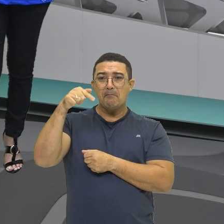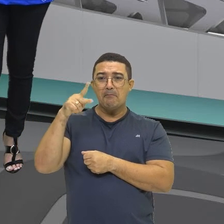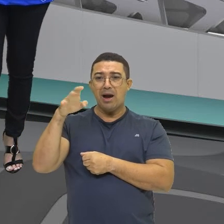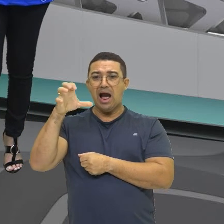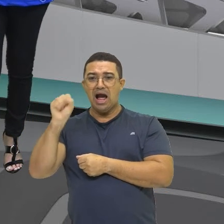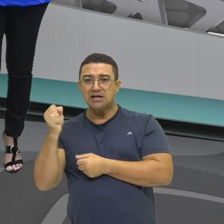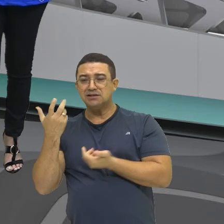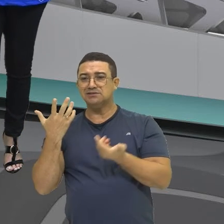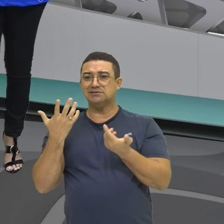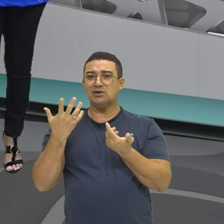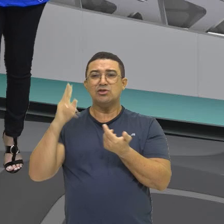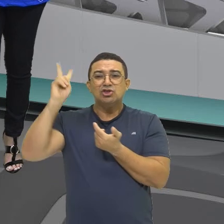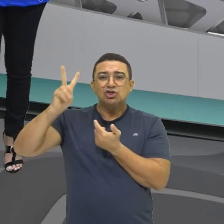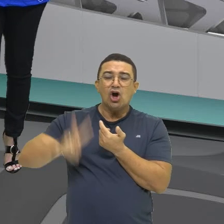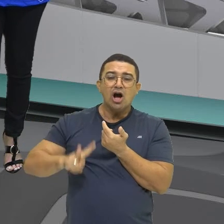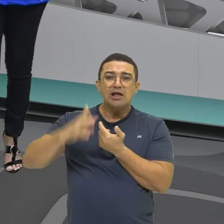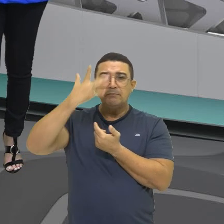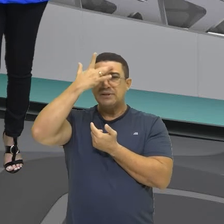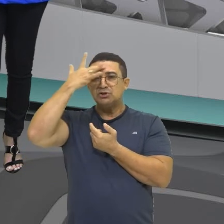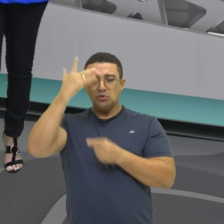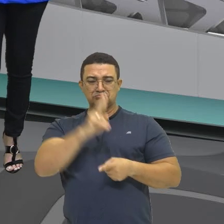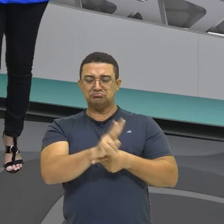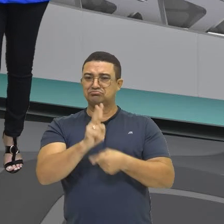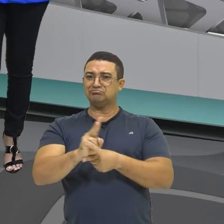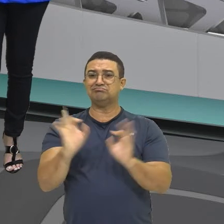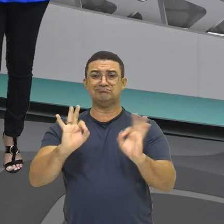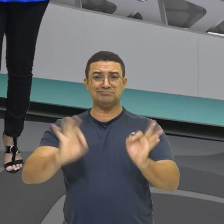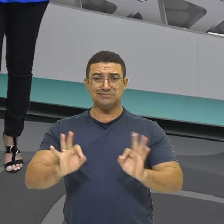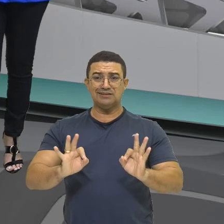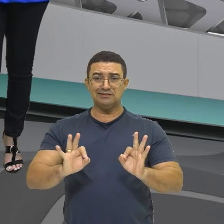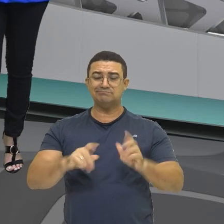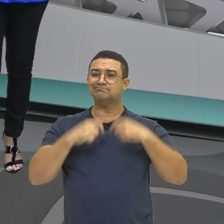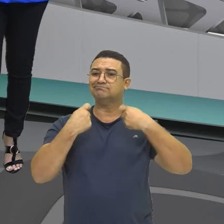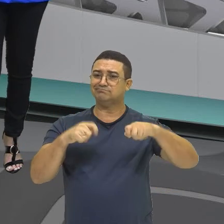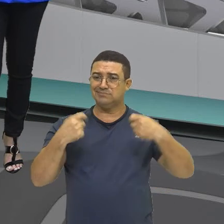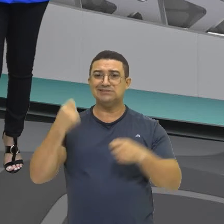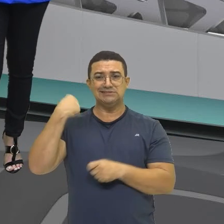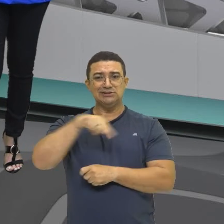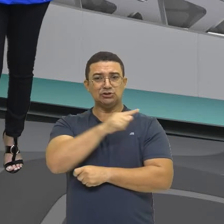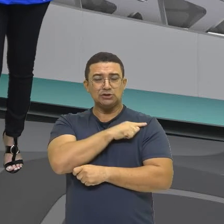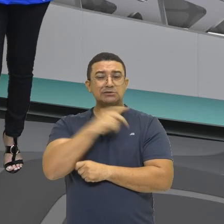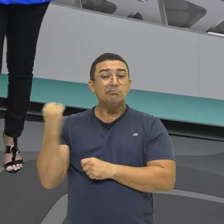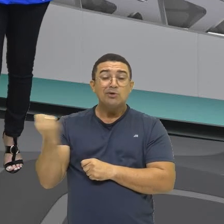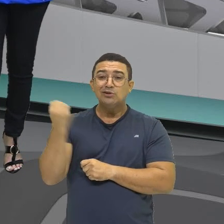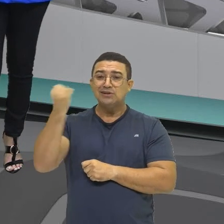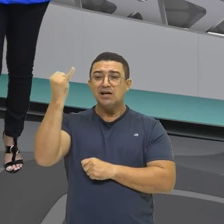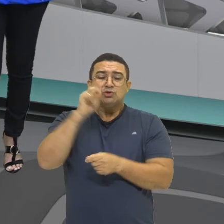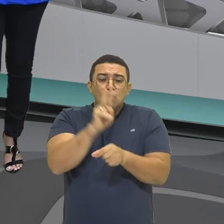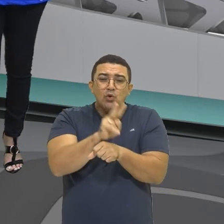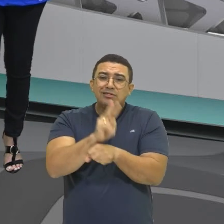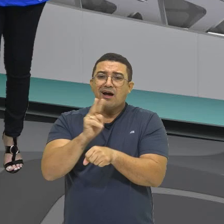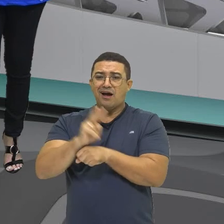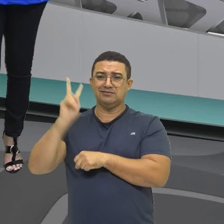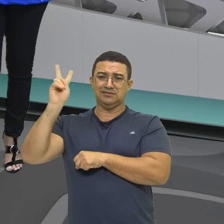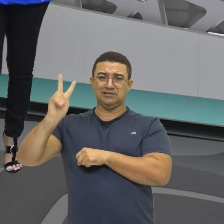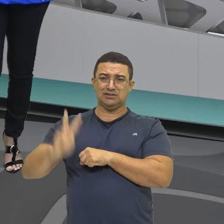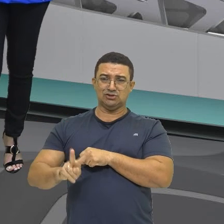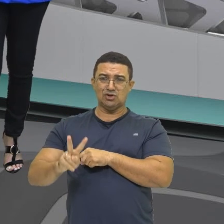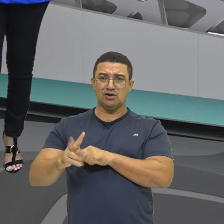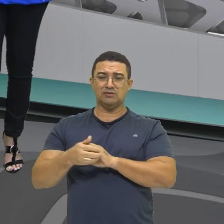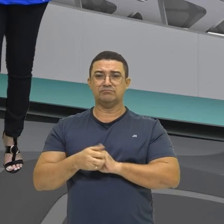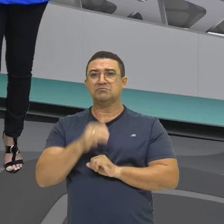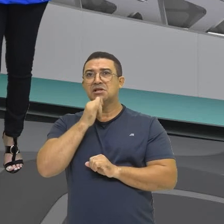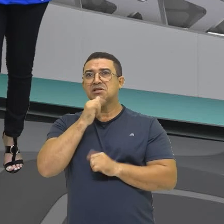de nós, mas do nosso meio ambiente, também serve. Na localidade de vocês, será que nunca encontraram